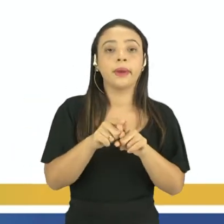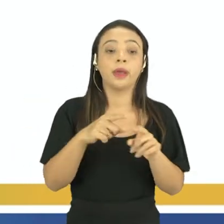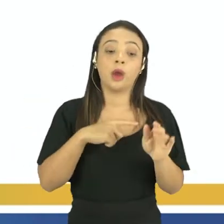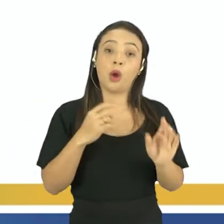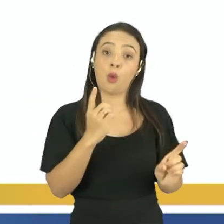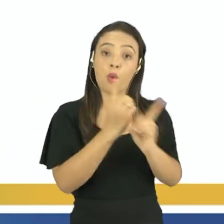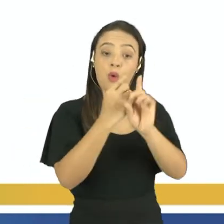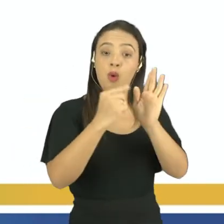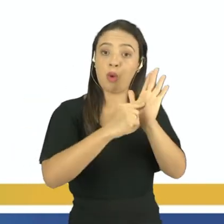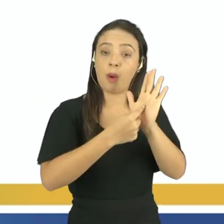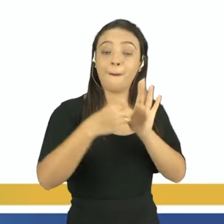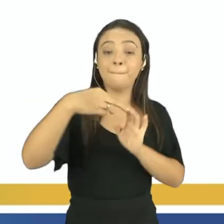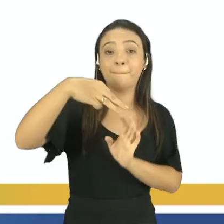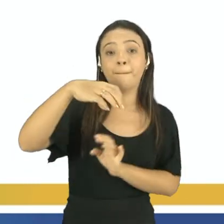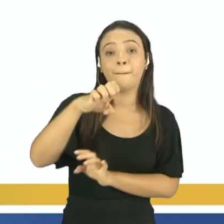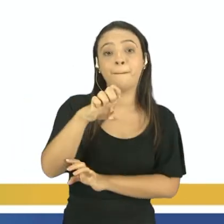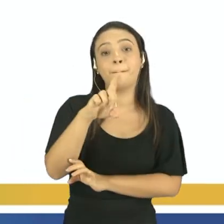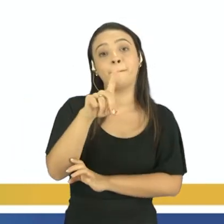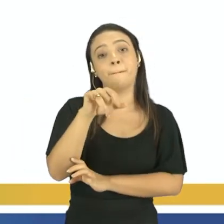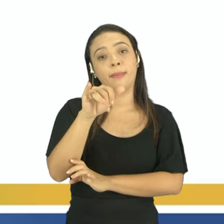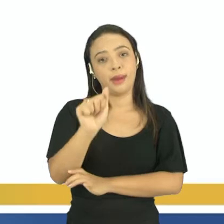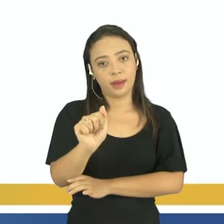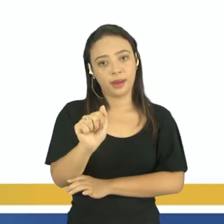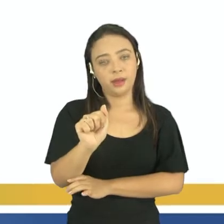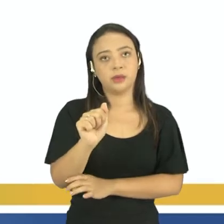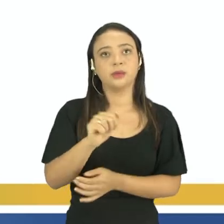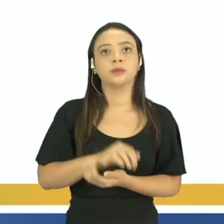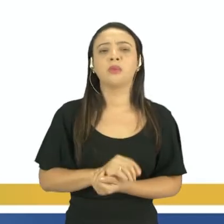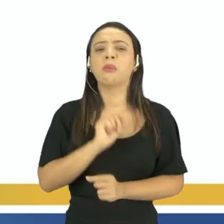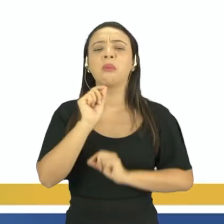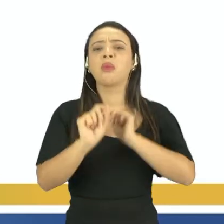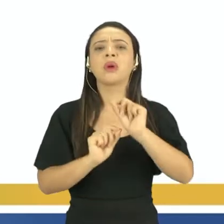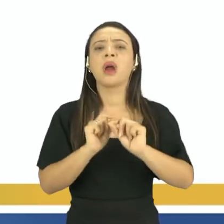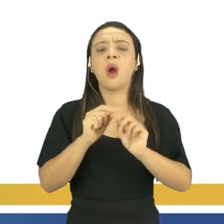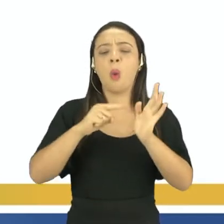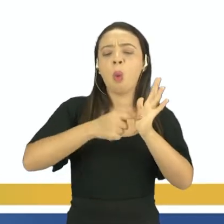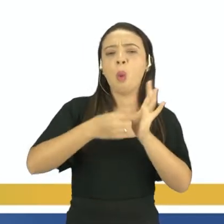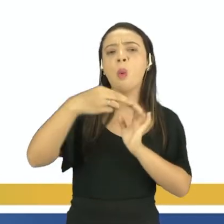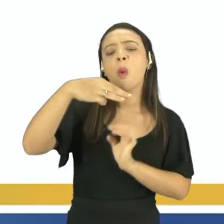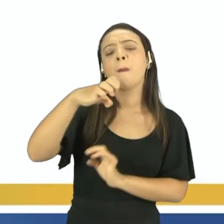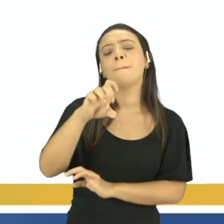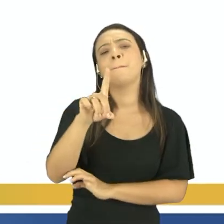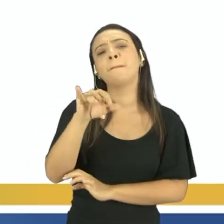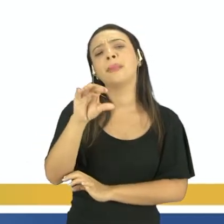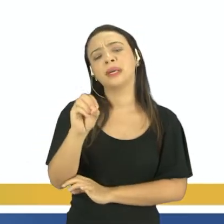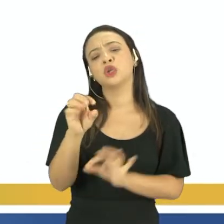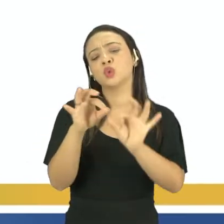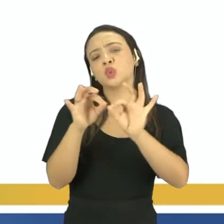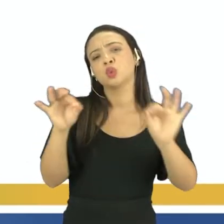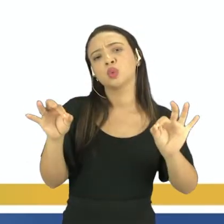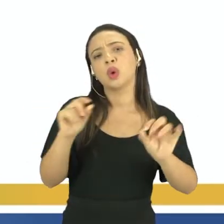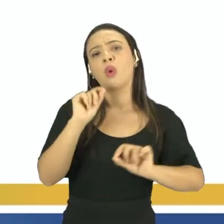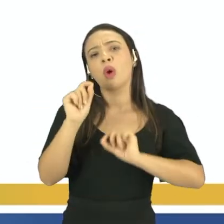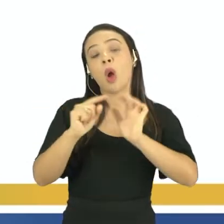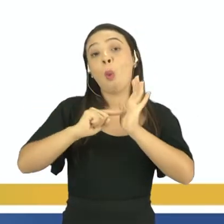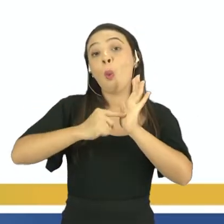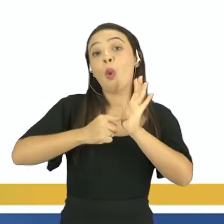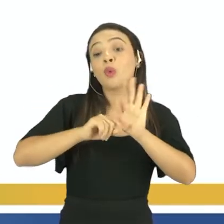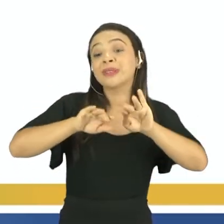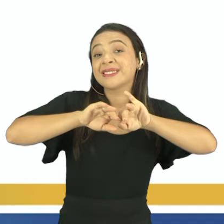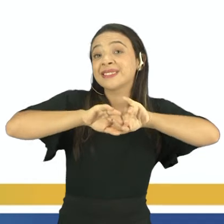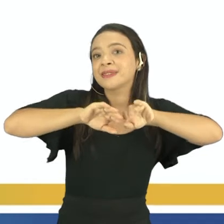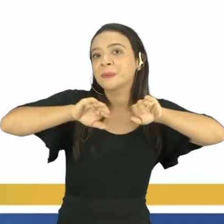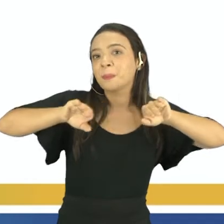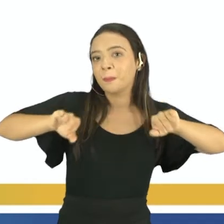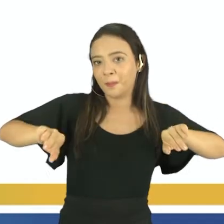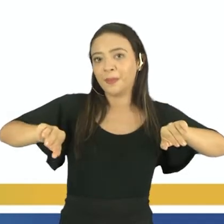segmento, a chamamos de mediatriz. O que é o ponto médio de um segmento? Vamos retomar essa ideia aí. Ponto médio é aquele ponto que divide o